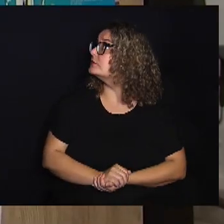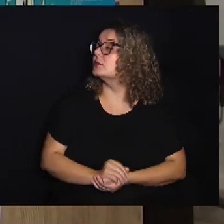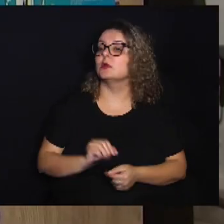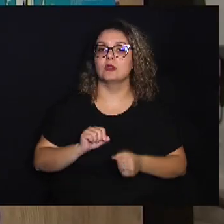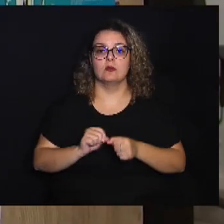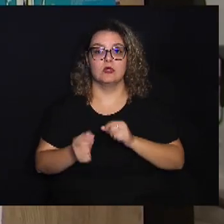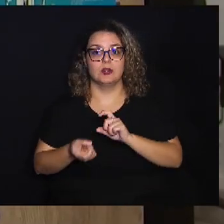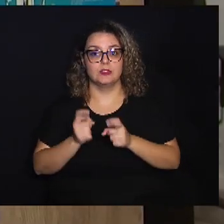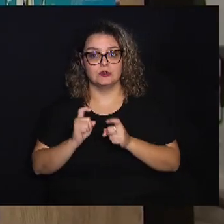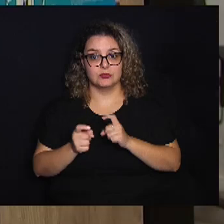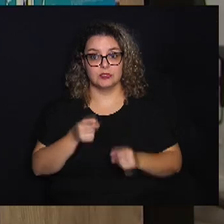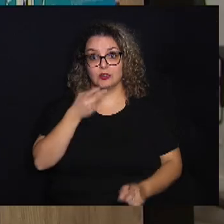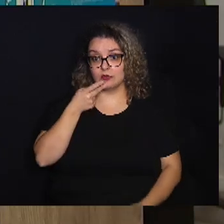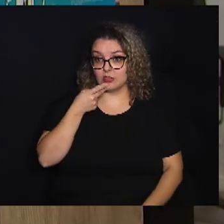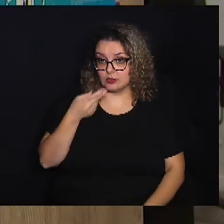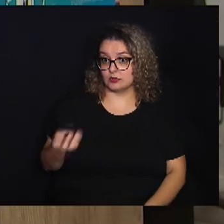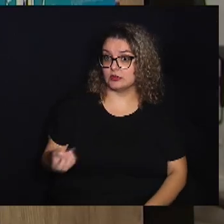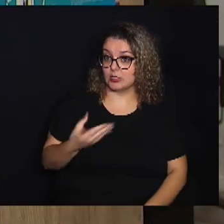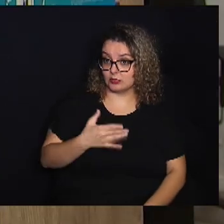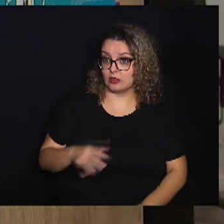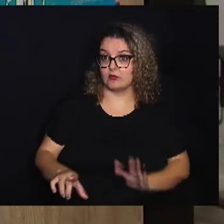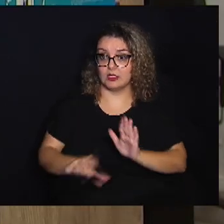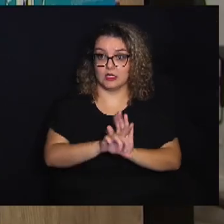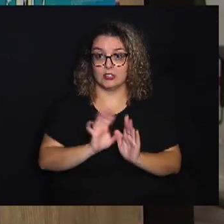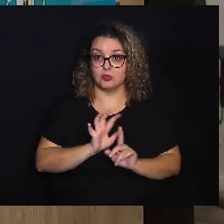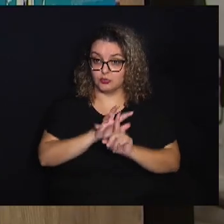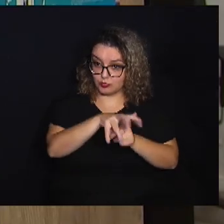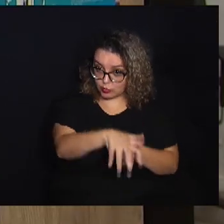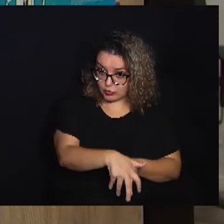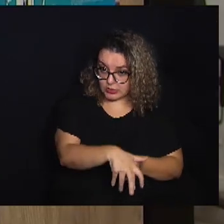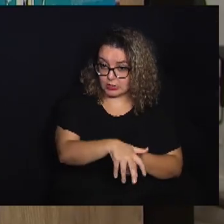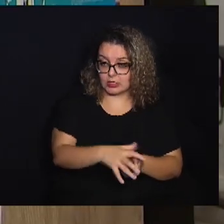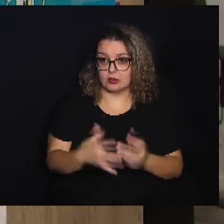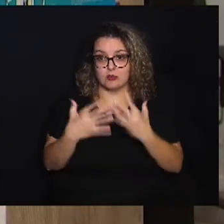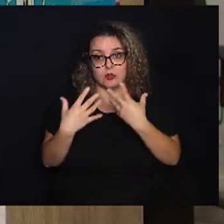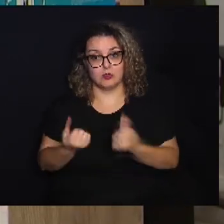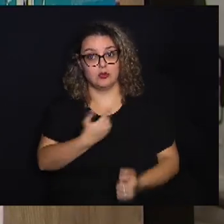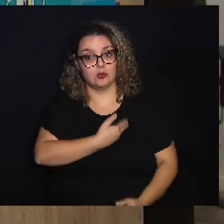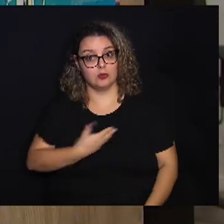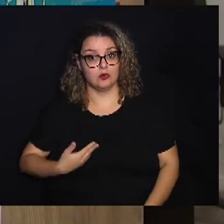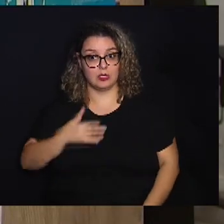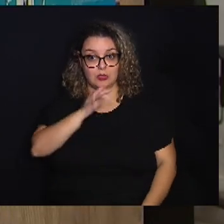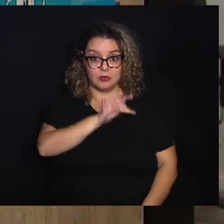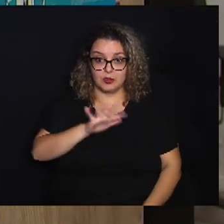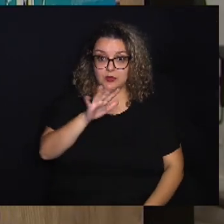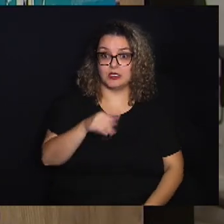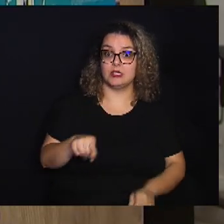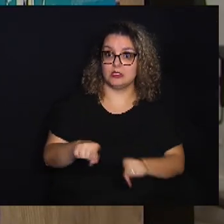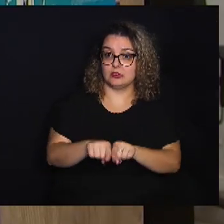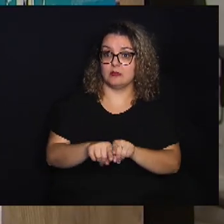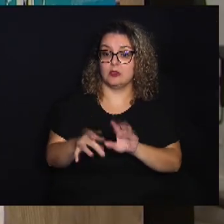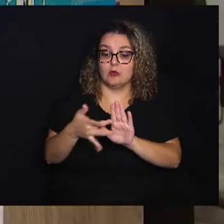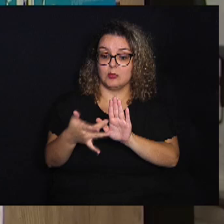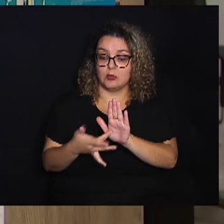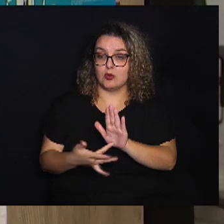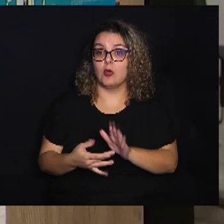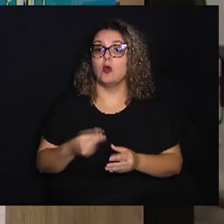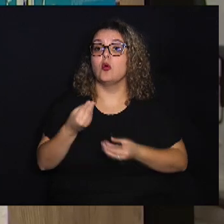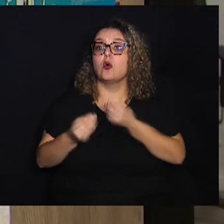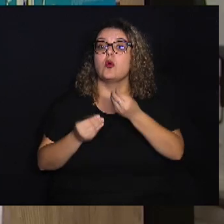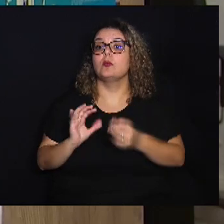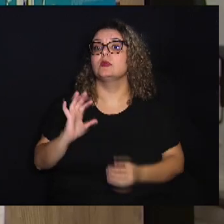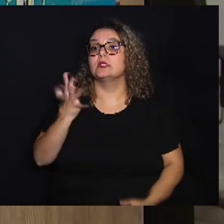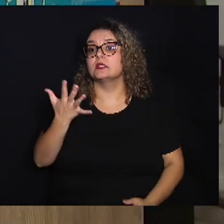reunião falando da nova lei do bullying, que foi sancionada pelo governo federal, e também discutimos um protocolo antirracista nas escolas, né, a